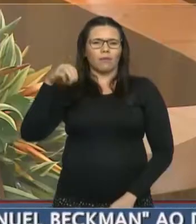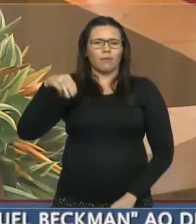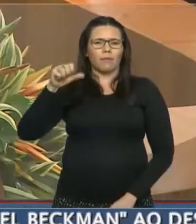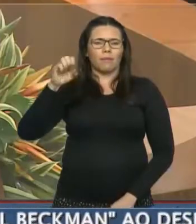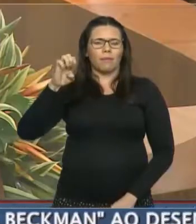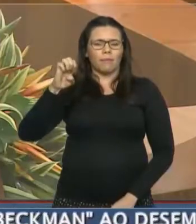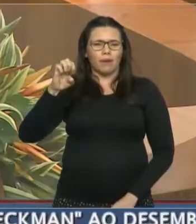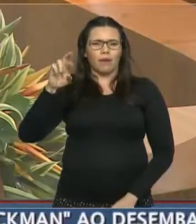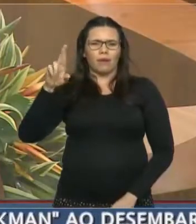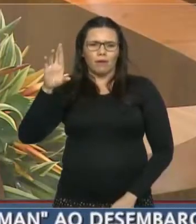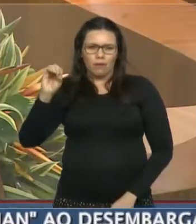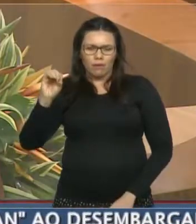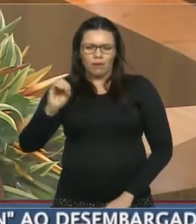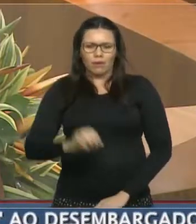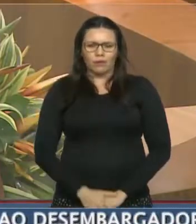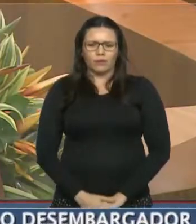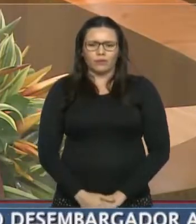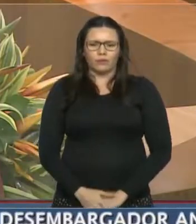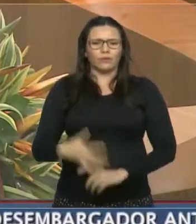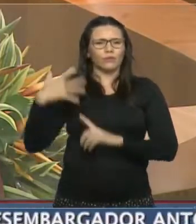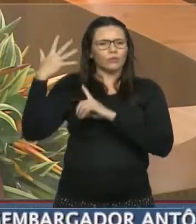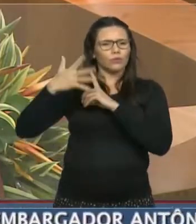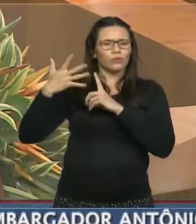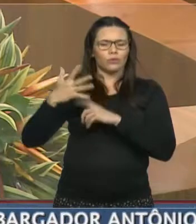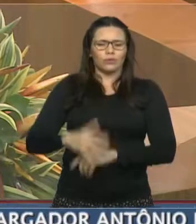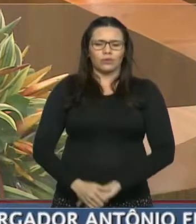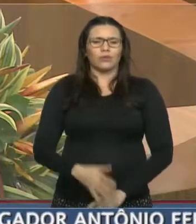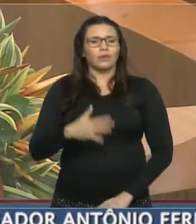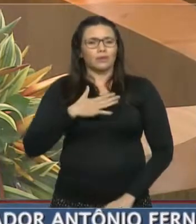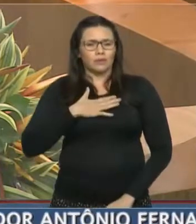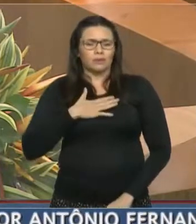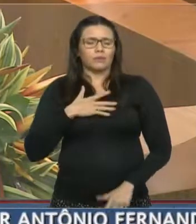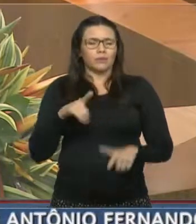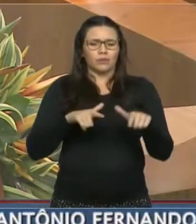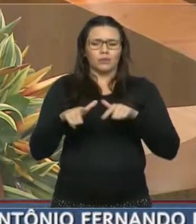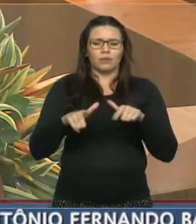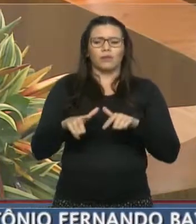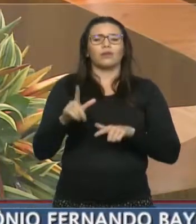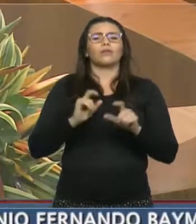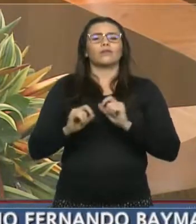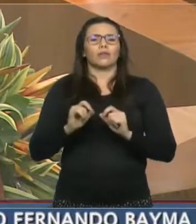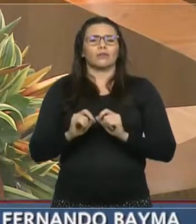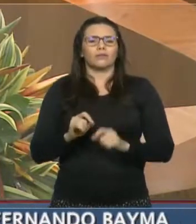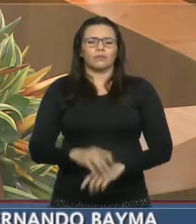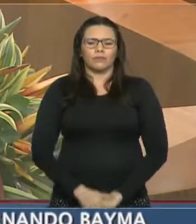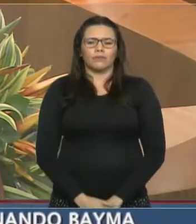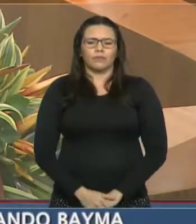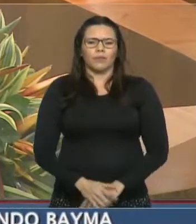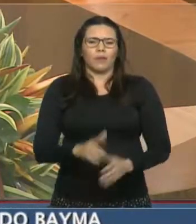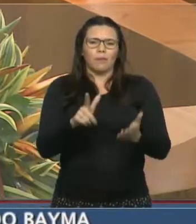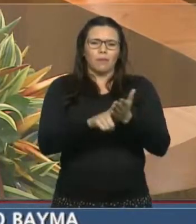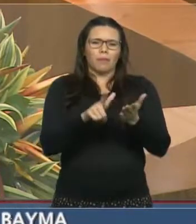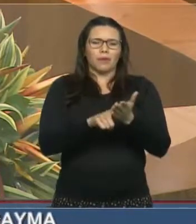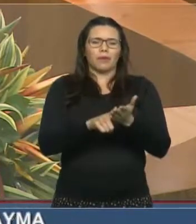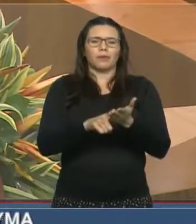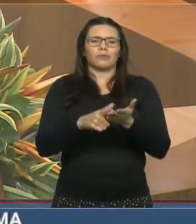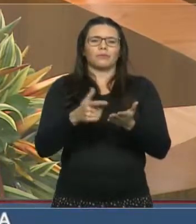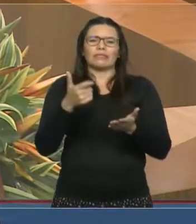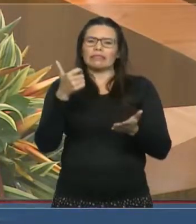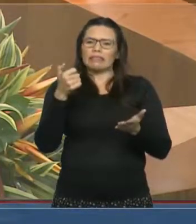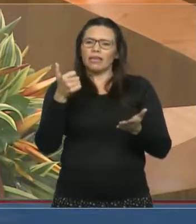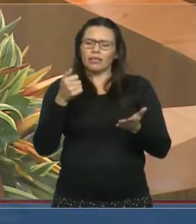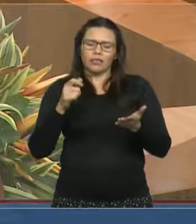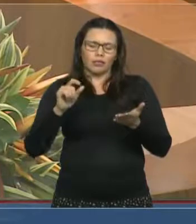Eu aqui não, a minha função é silenciosa com uma caneta e o papel na mesa. Pois